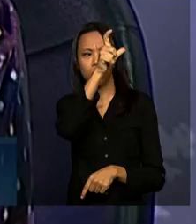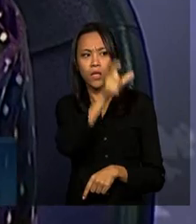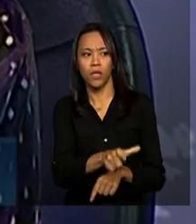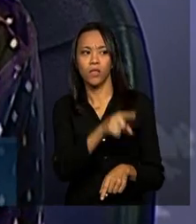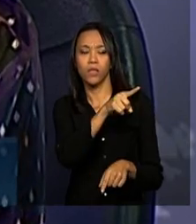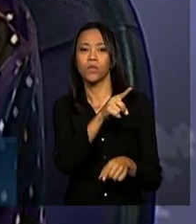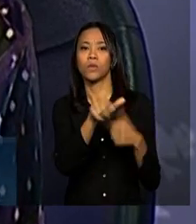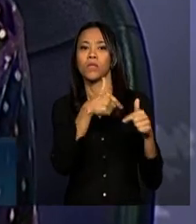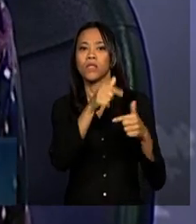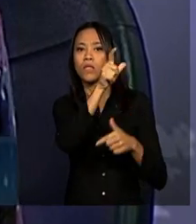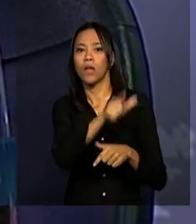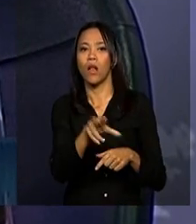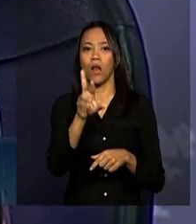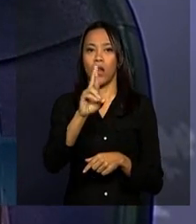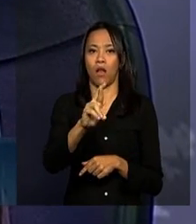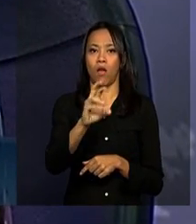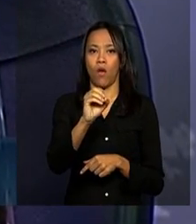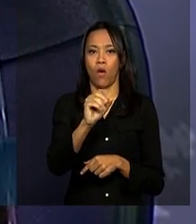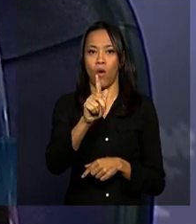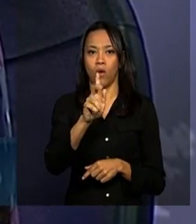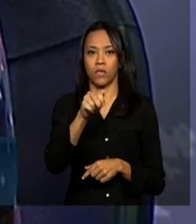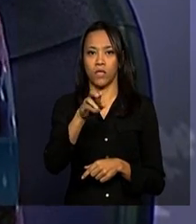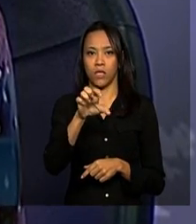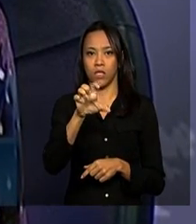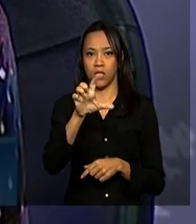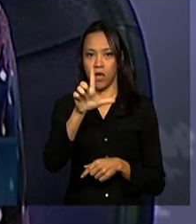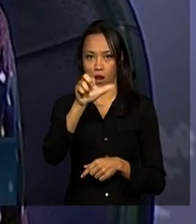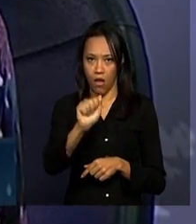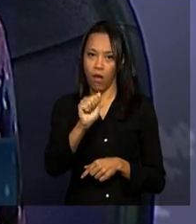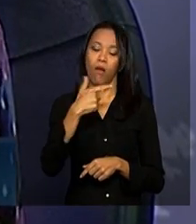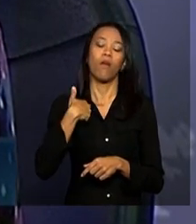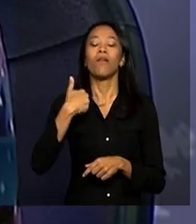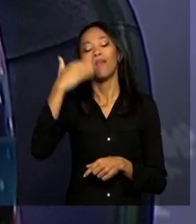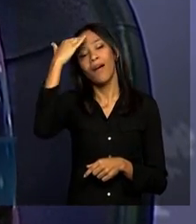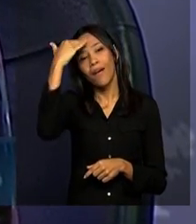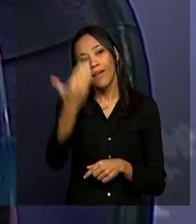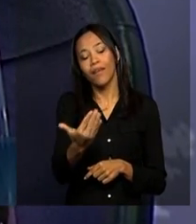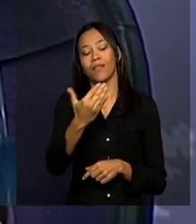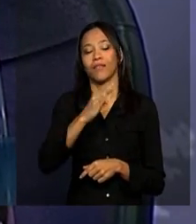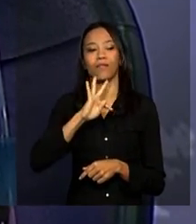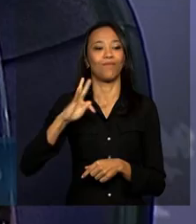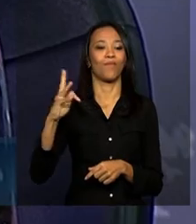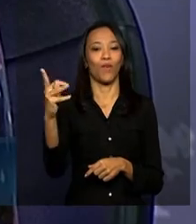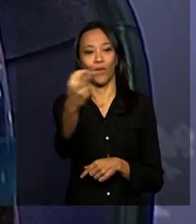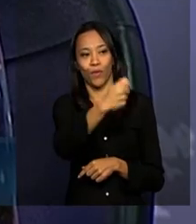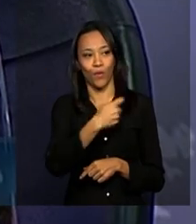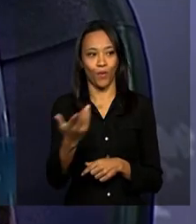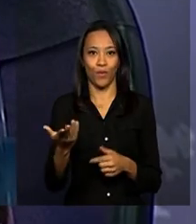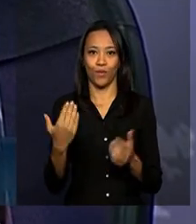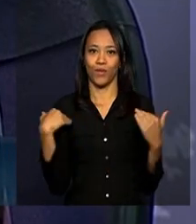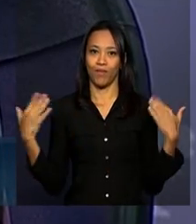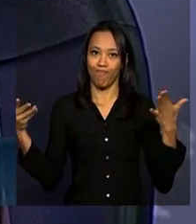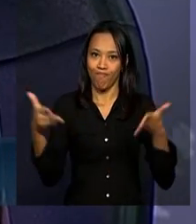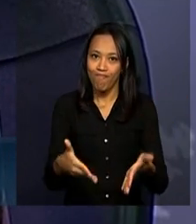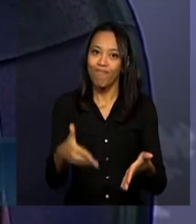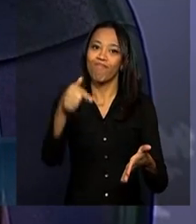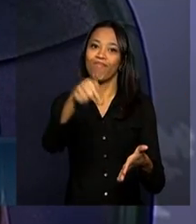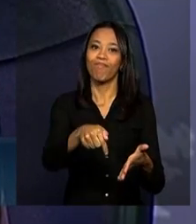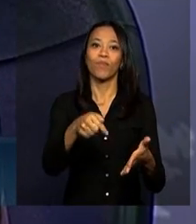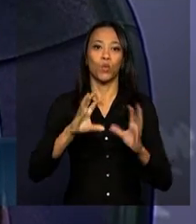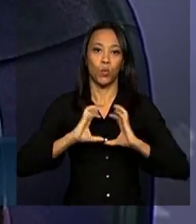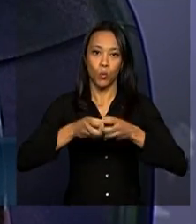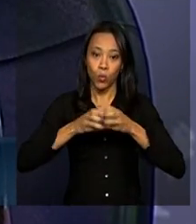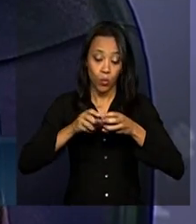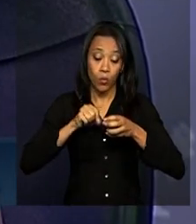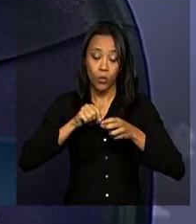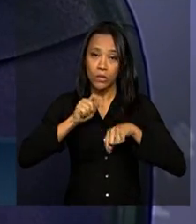em nome, em memória, eu agradeço a todas e todos que participaram do grupo de